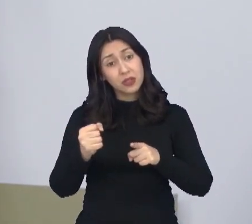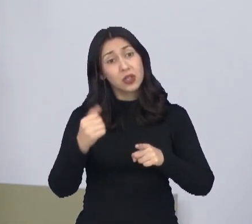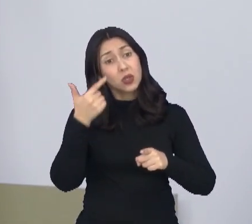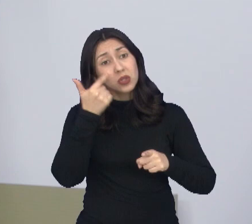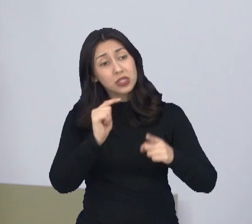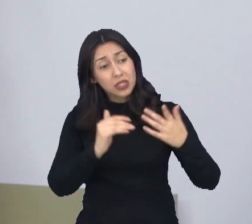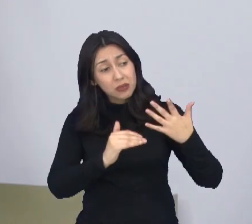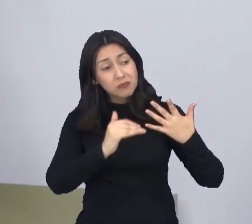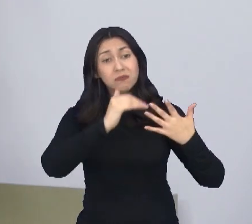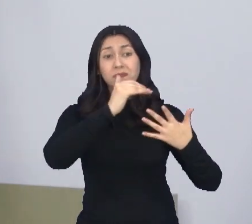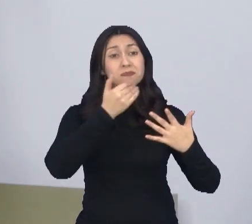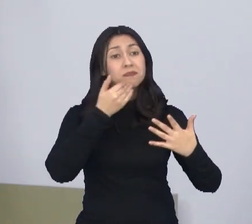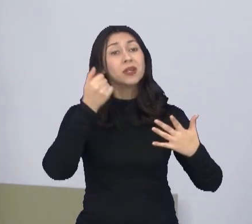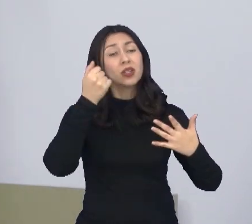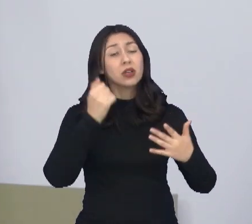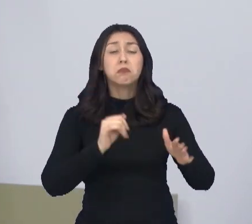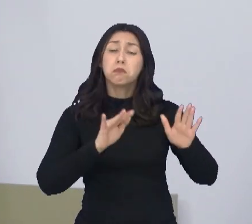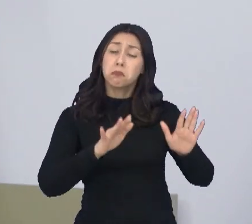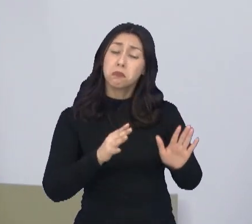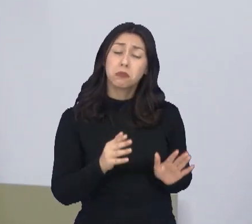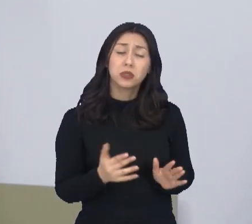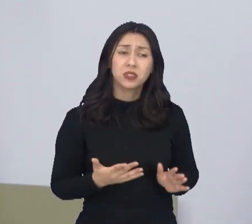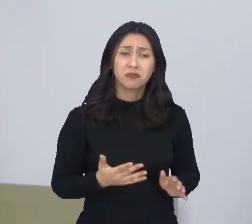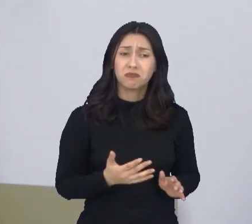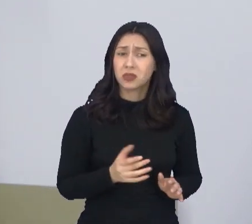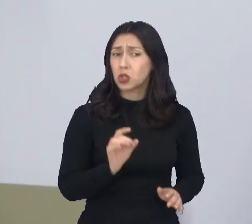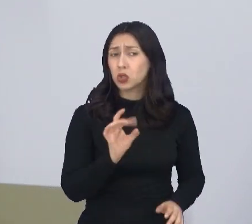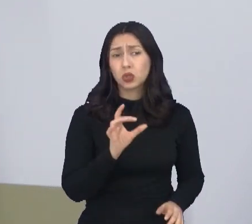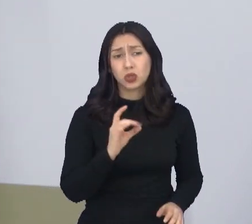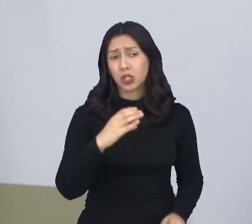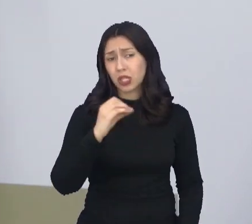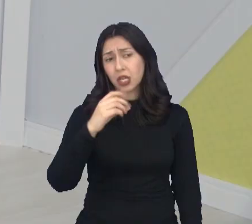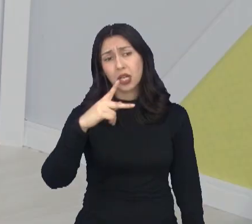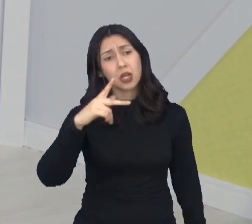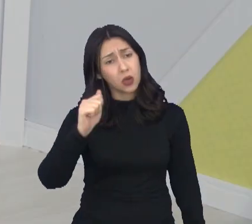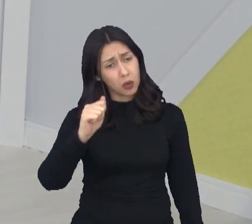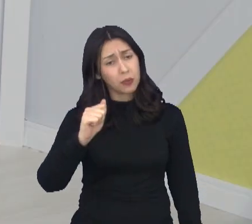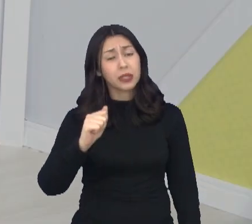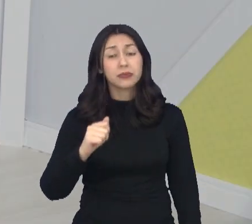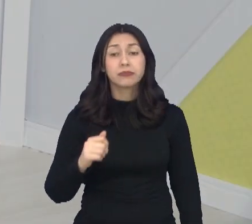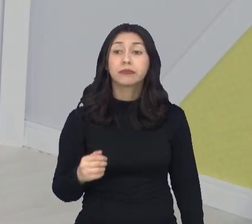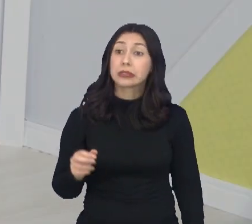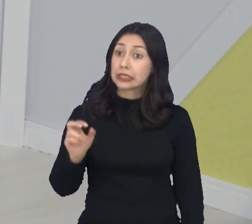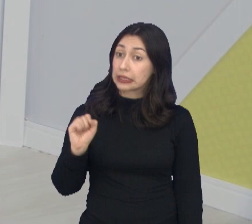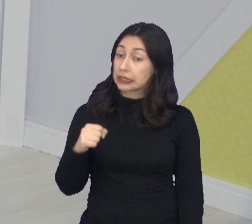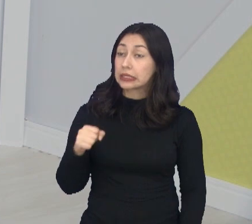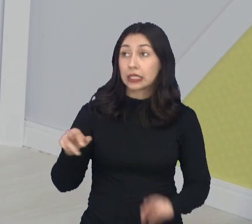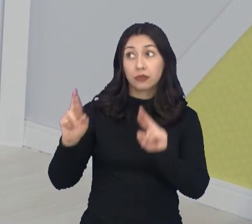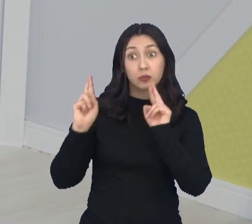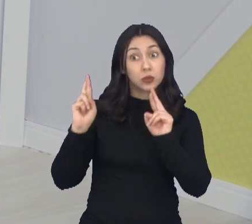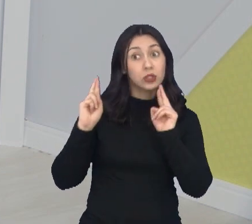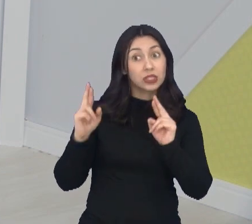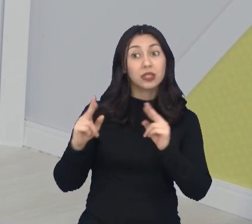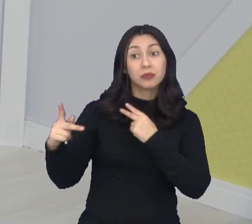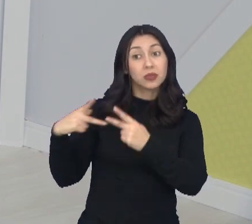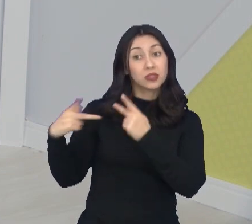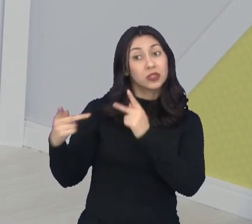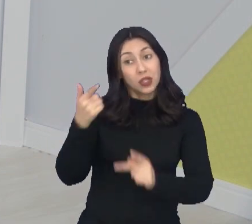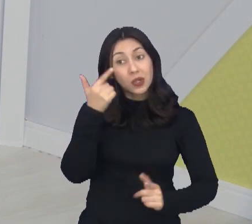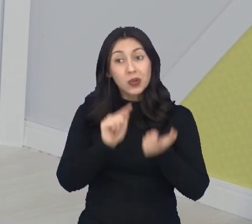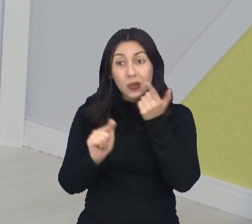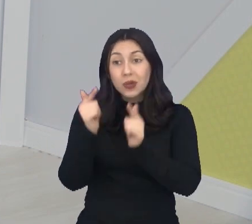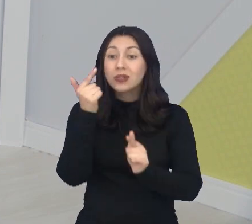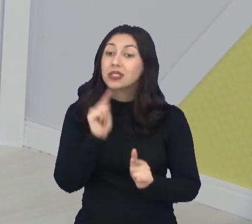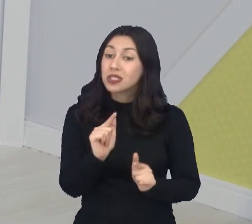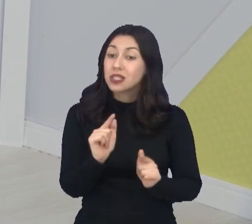semifinal do Paulista. Mas acho que vai ficar mesmo para a semifinal da Copa Paulista. Pois é, vamos torcer para as meninas do São José e conquistar bons